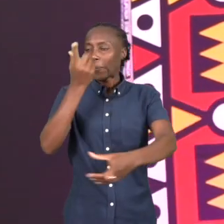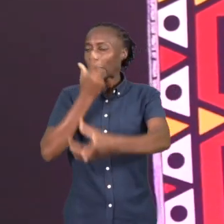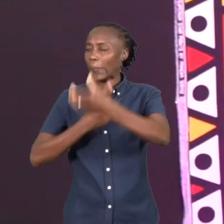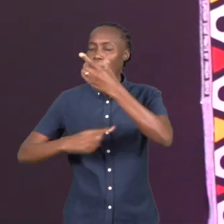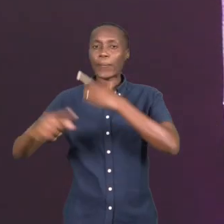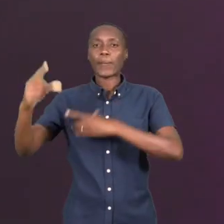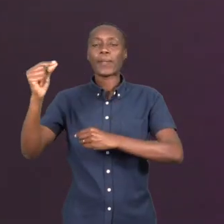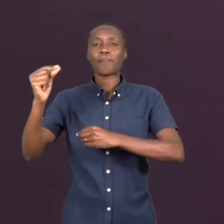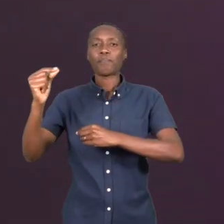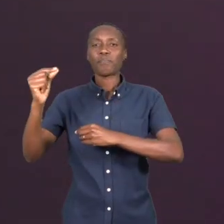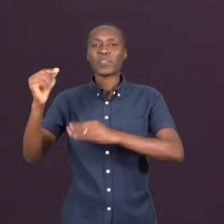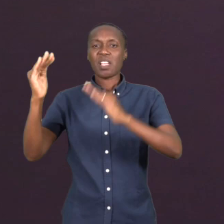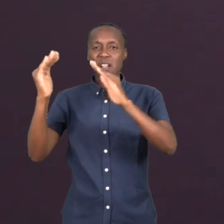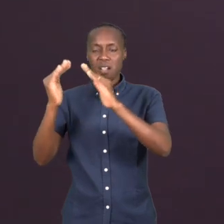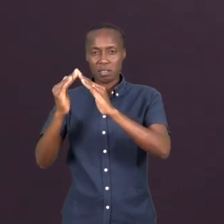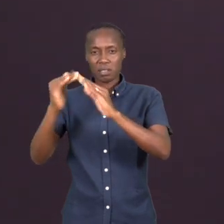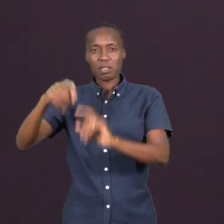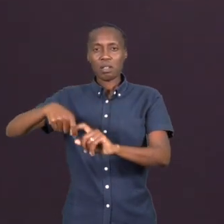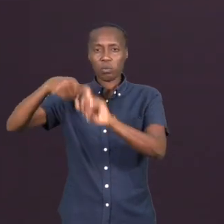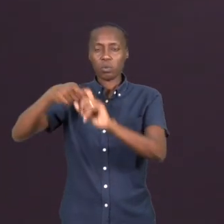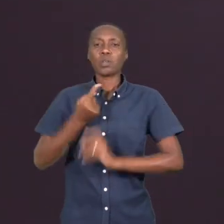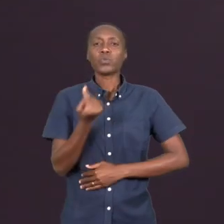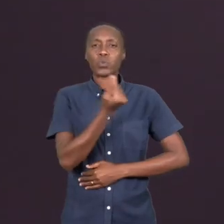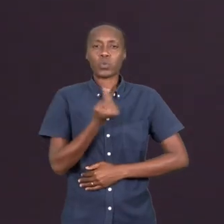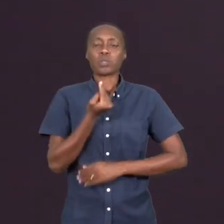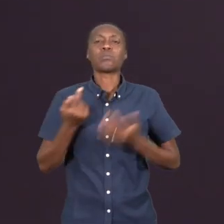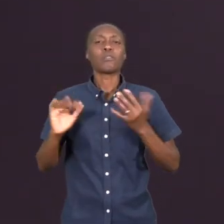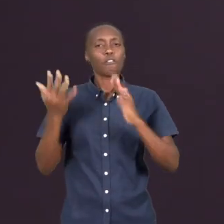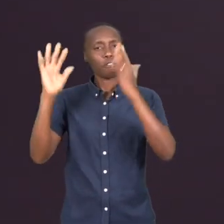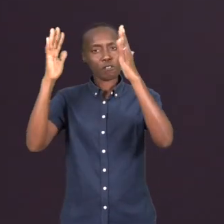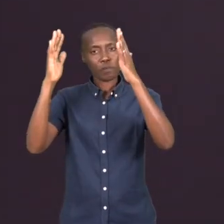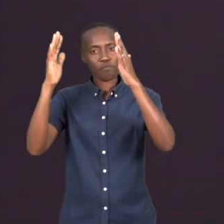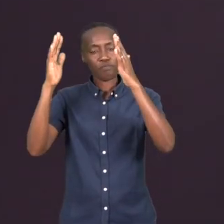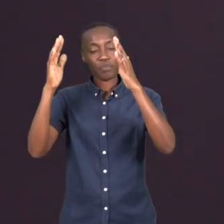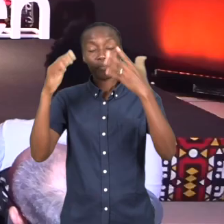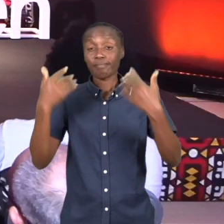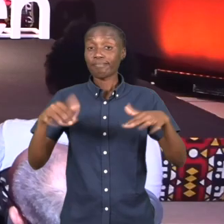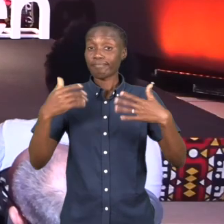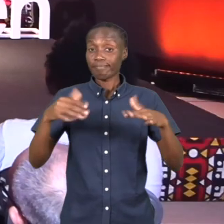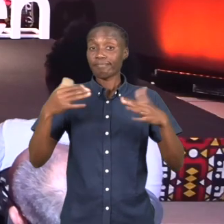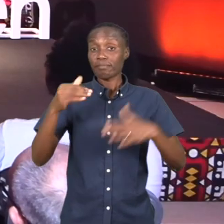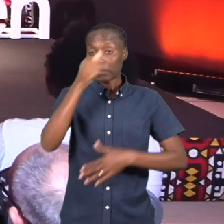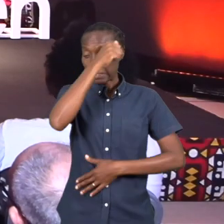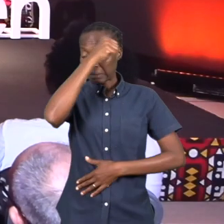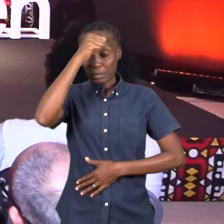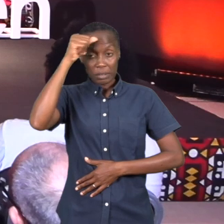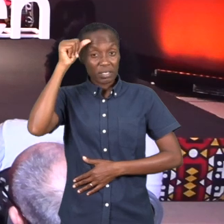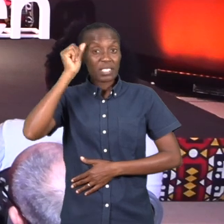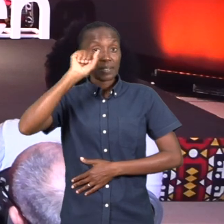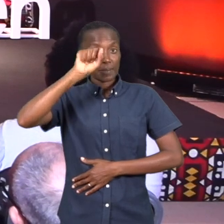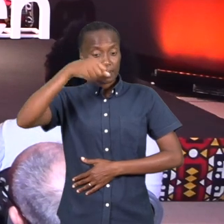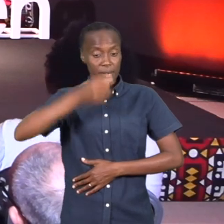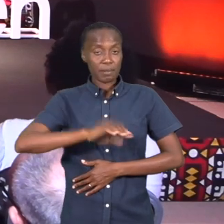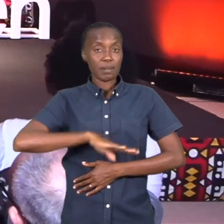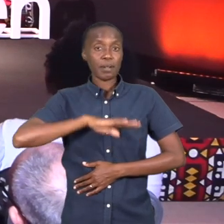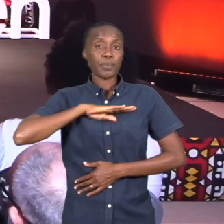Eu decidi sair de casa para viver sozinha em uma casa arrendada. E é claro que a vida não é sempre um mar de rosas para uma mulher de